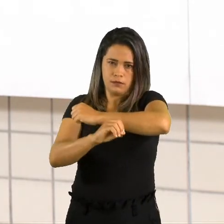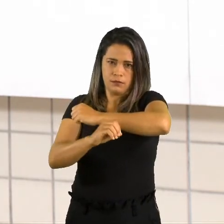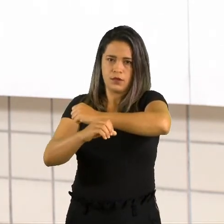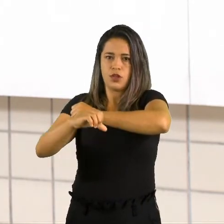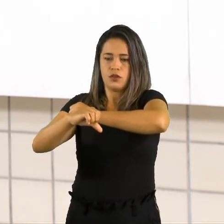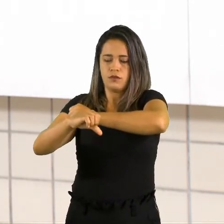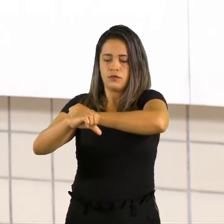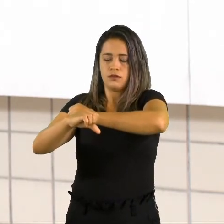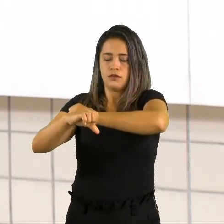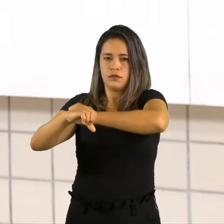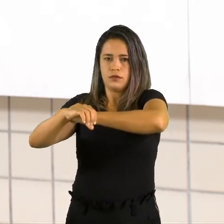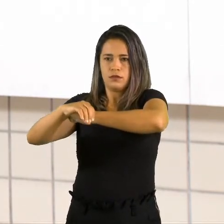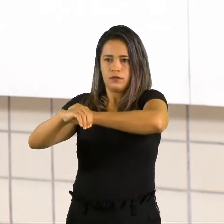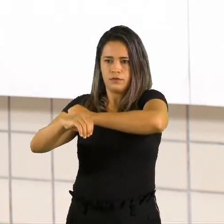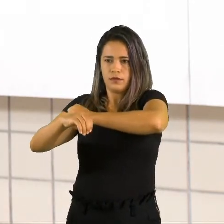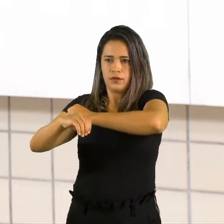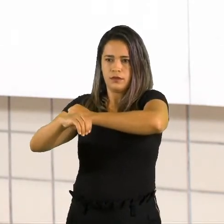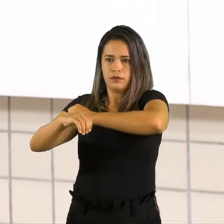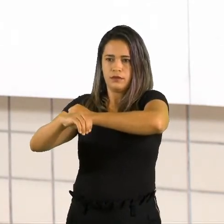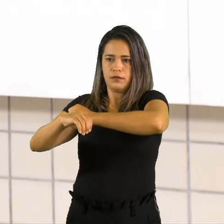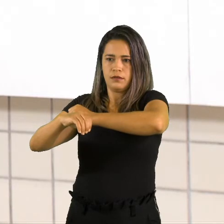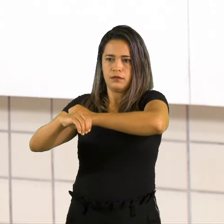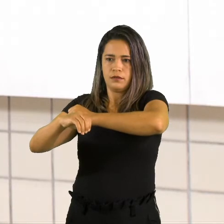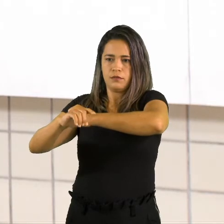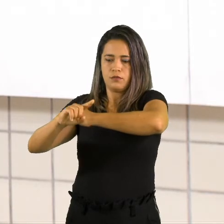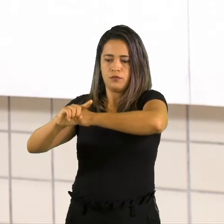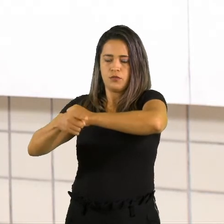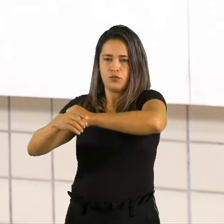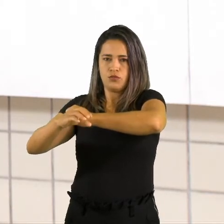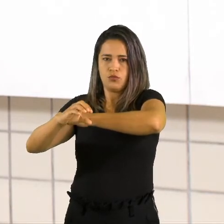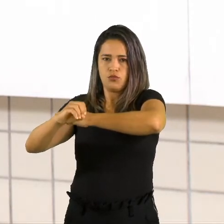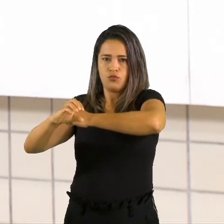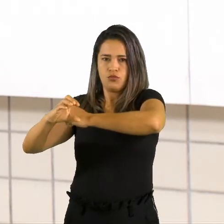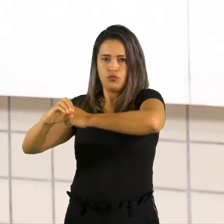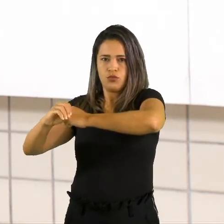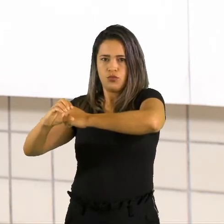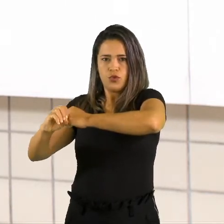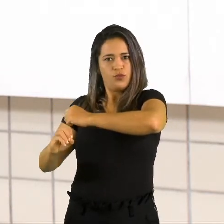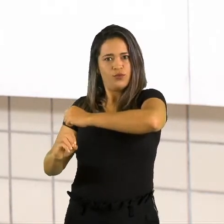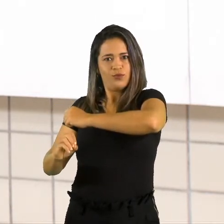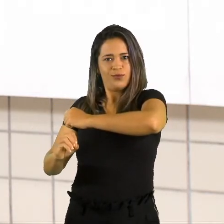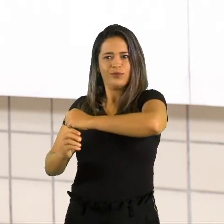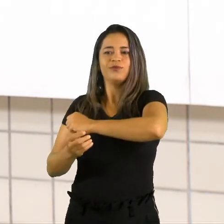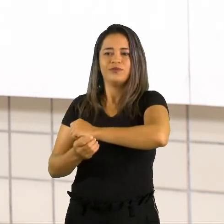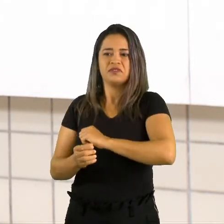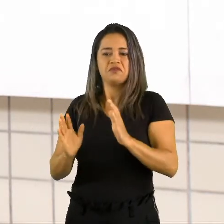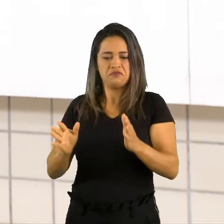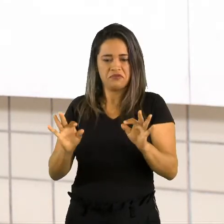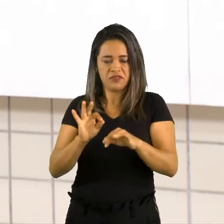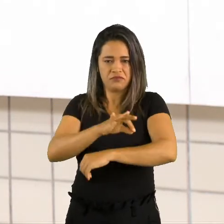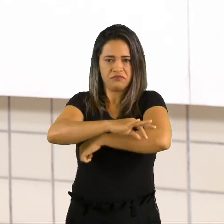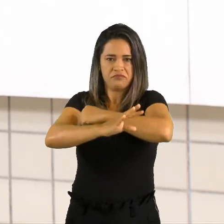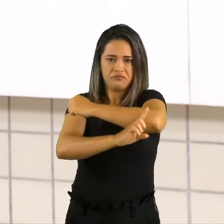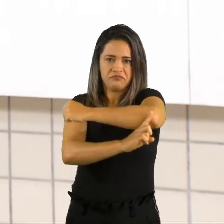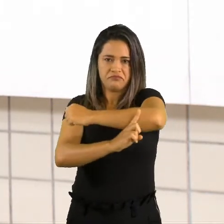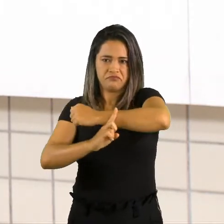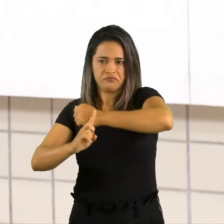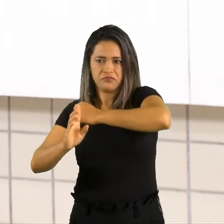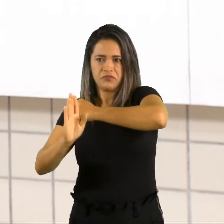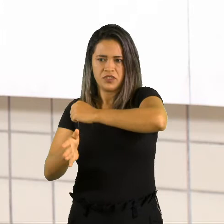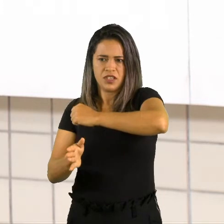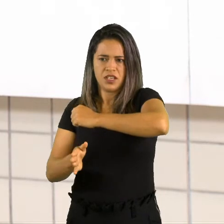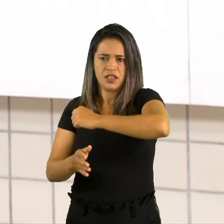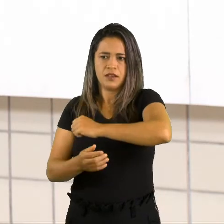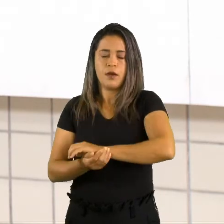990 e mais 10, 1000. Então, eu completei aqui a régua. Mas qual foi a pergunta que